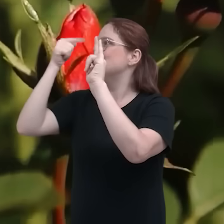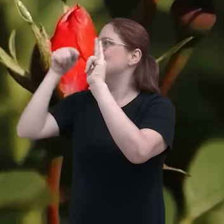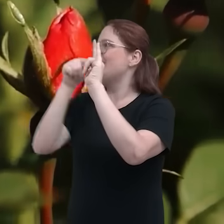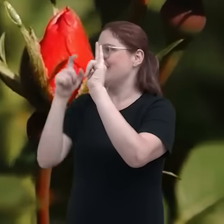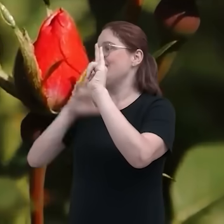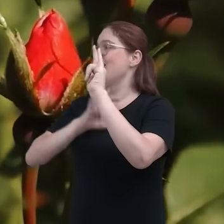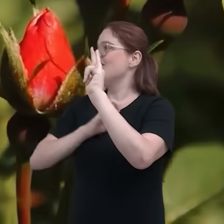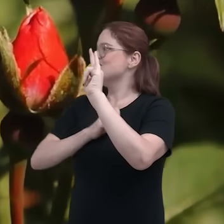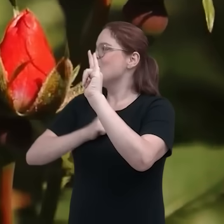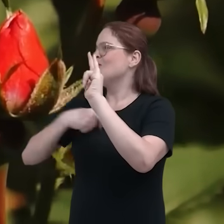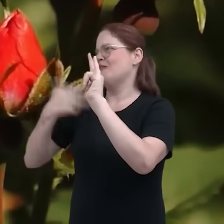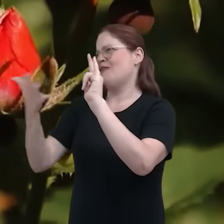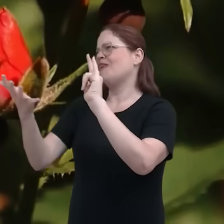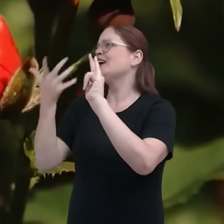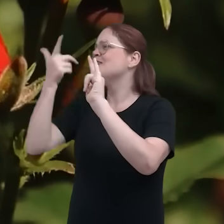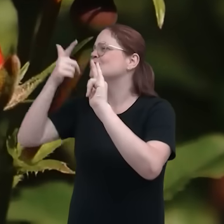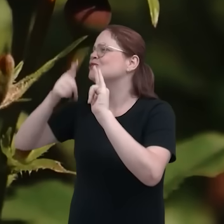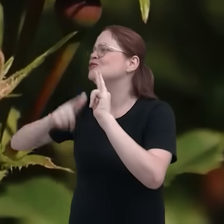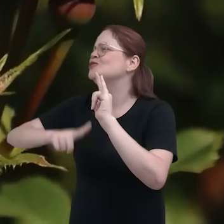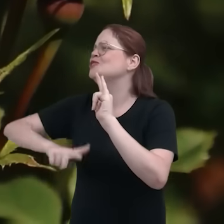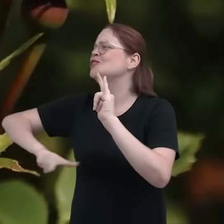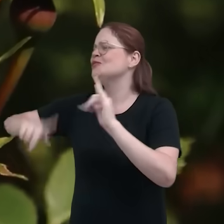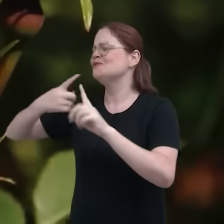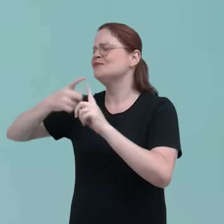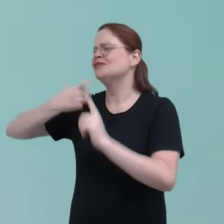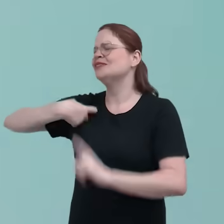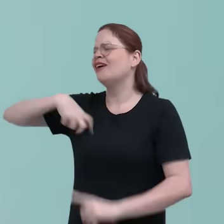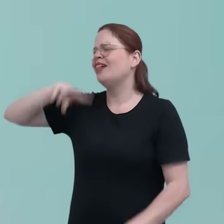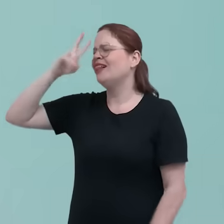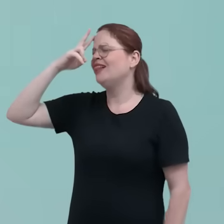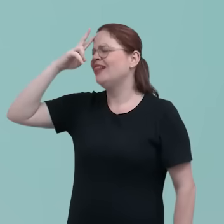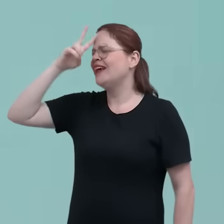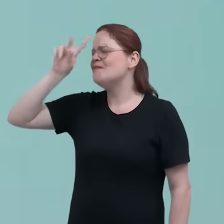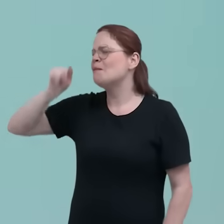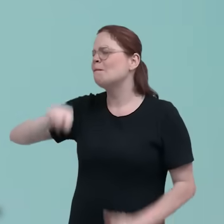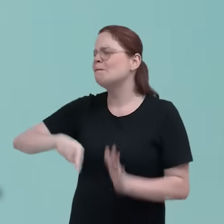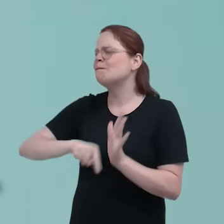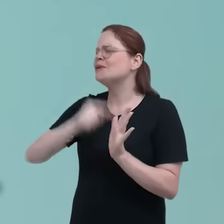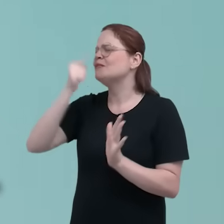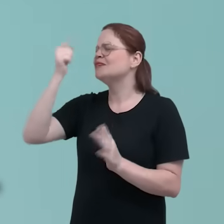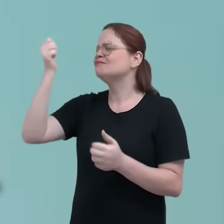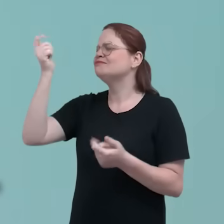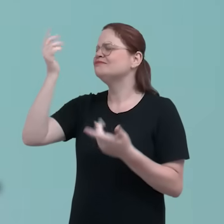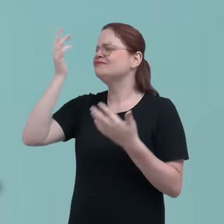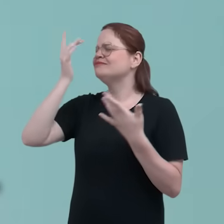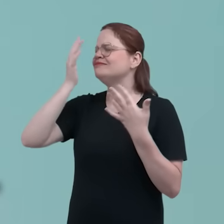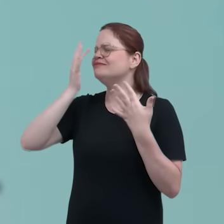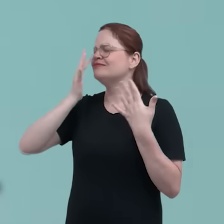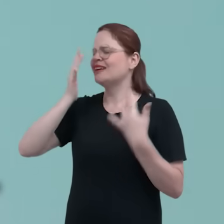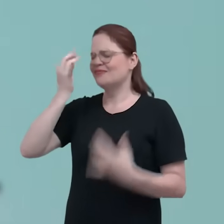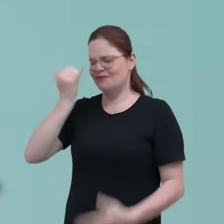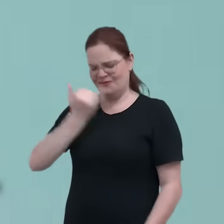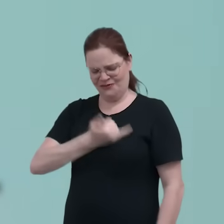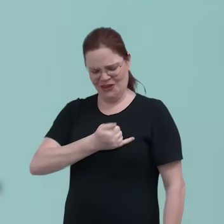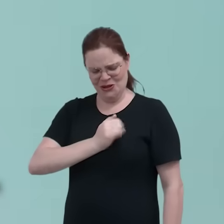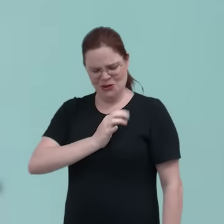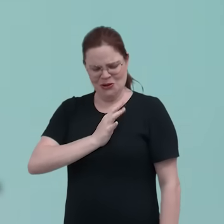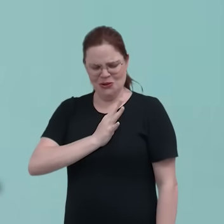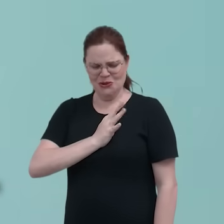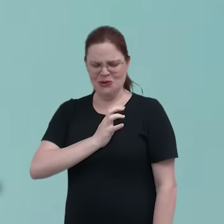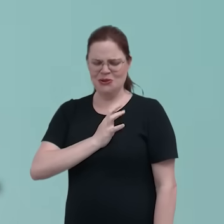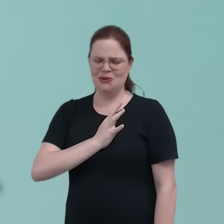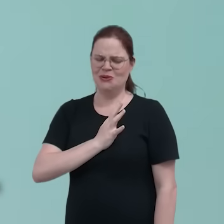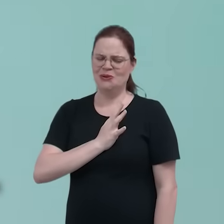dia conheci, quando tocaste em mim pela